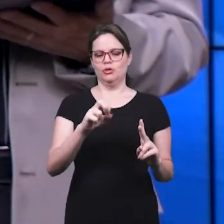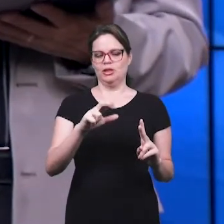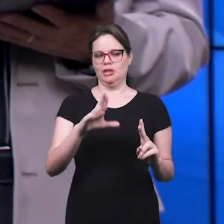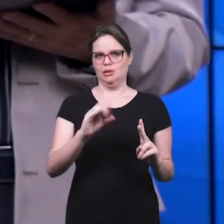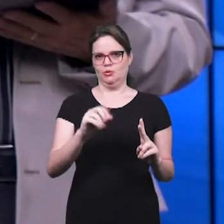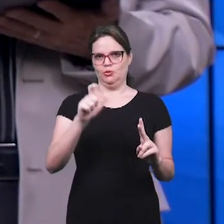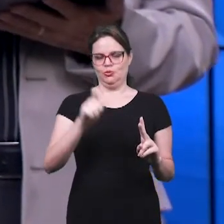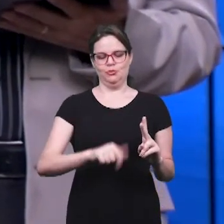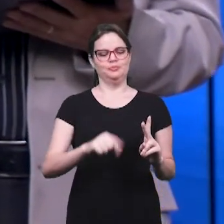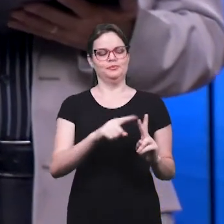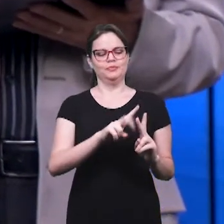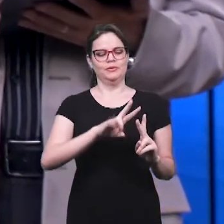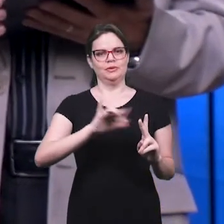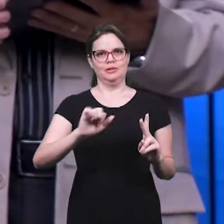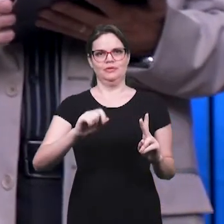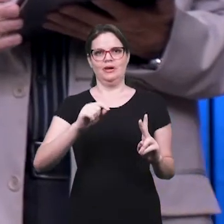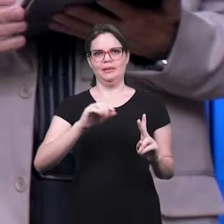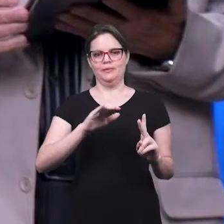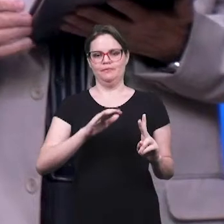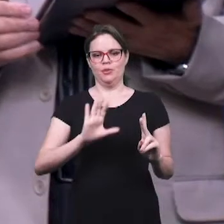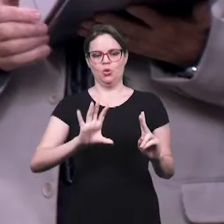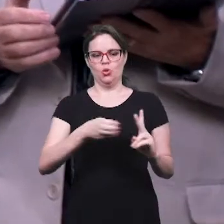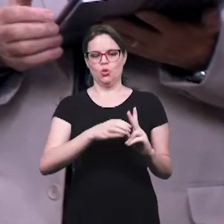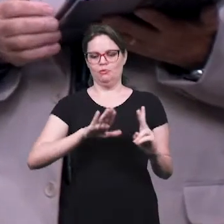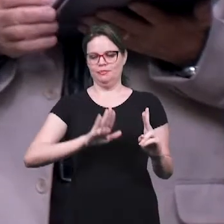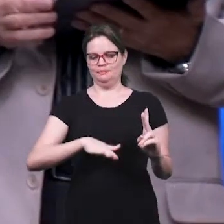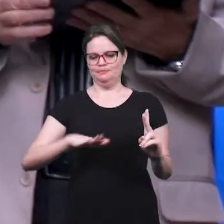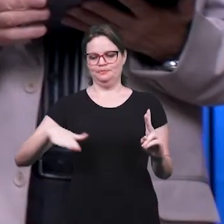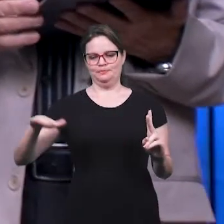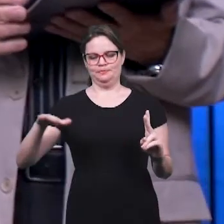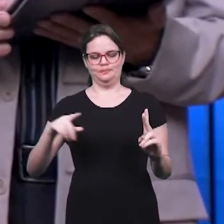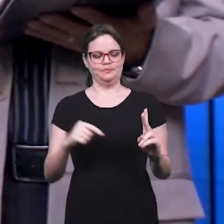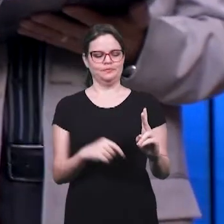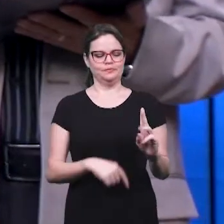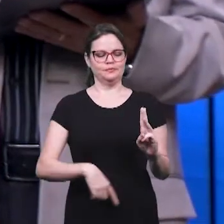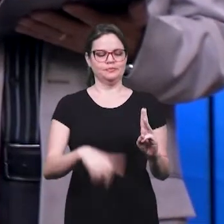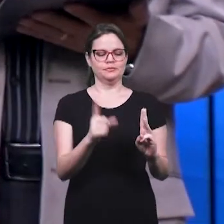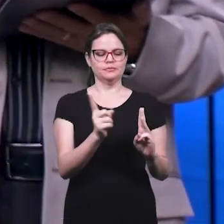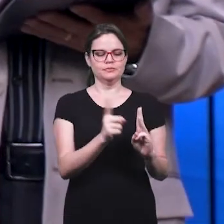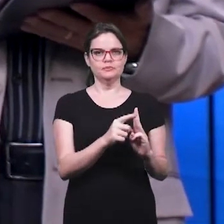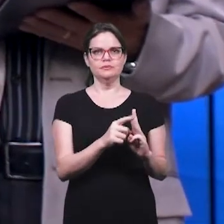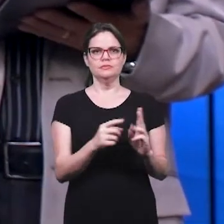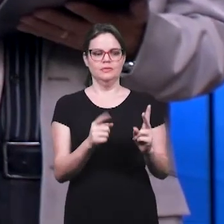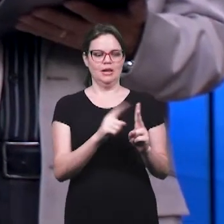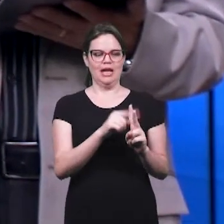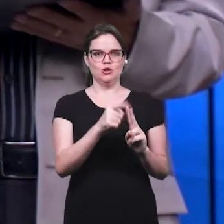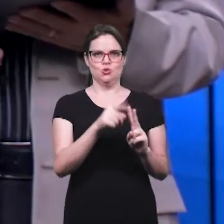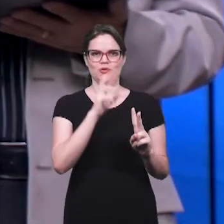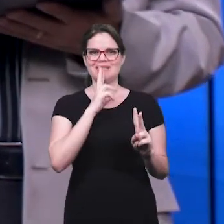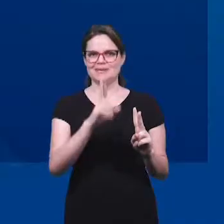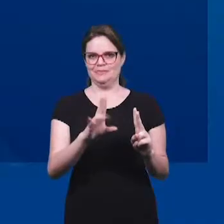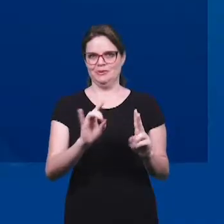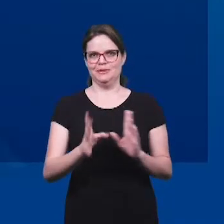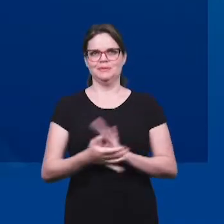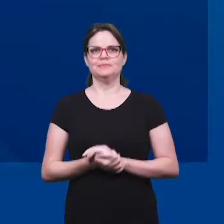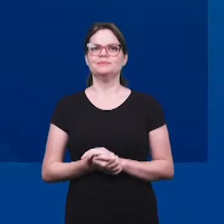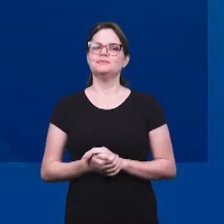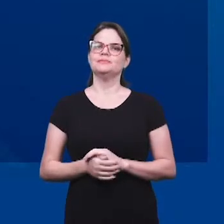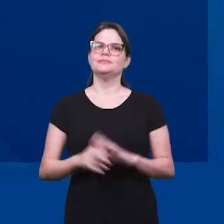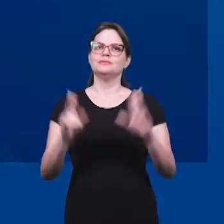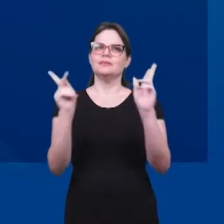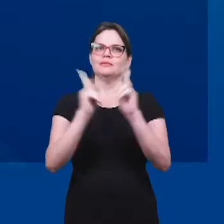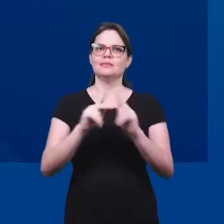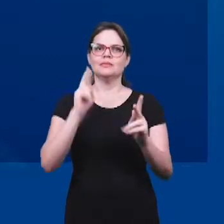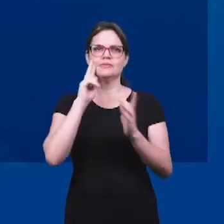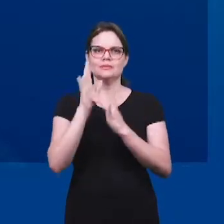da Palavra do Senhor, o grupo de intermediários da nossa igreja em Torino, na Itália. Vamos ouvir então as 2 respostas. A pergunta